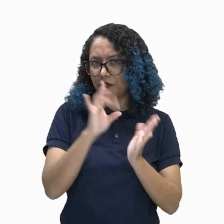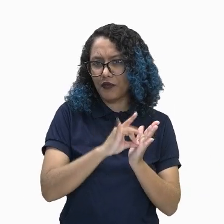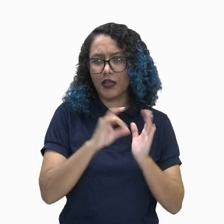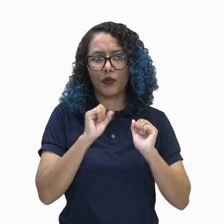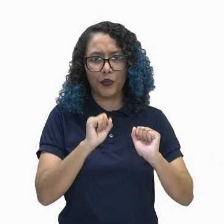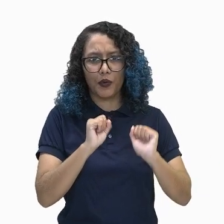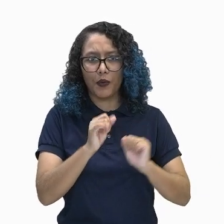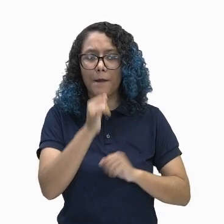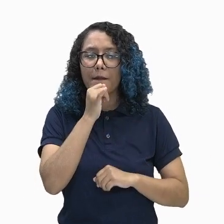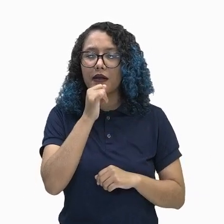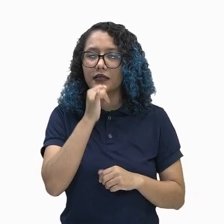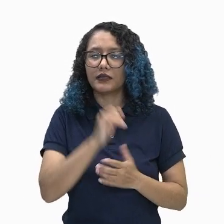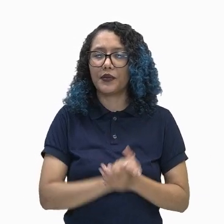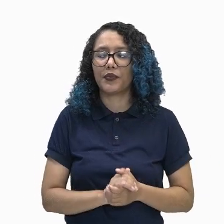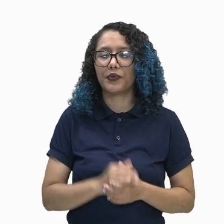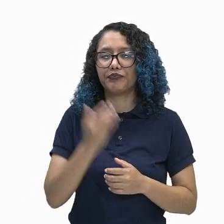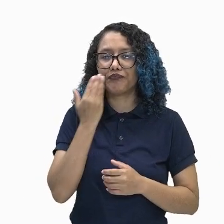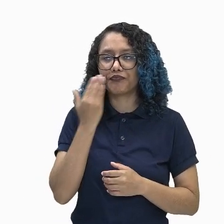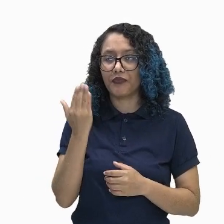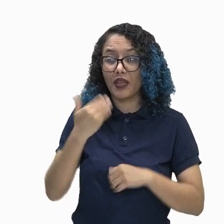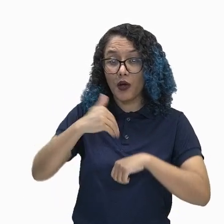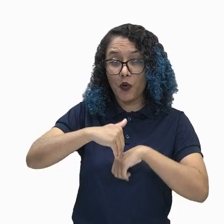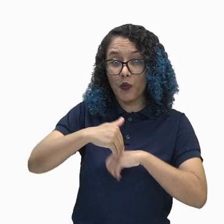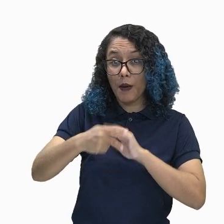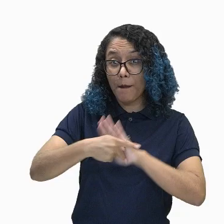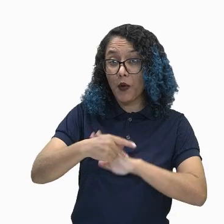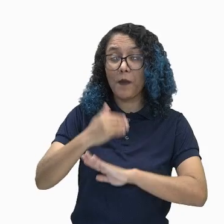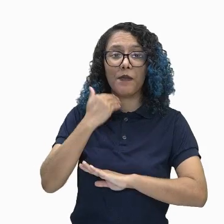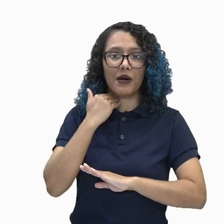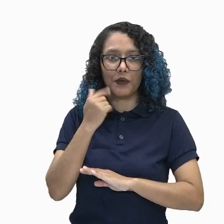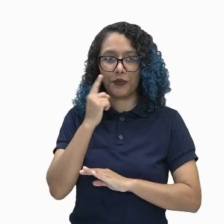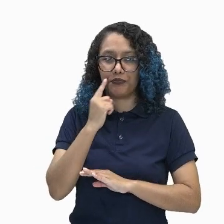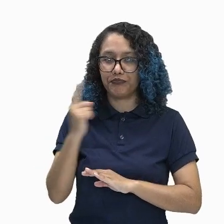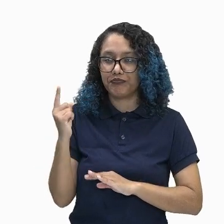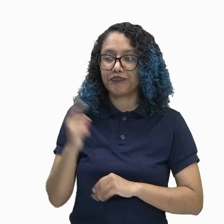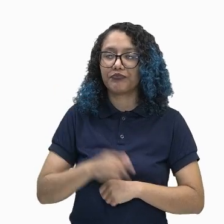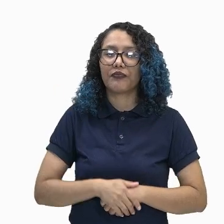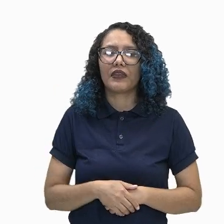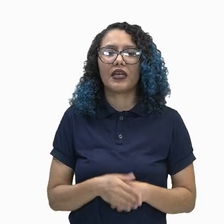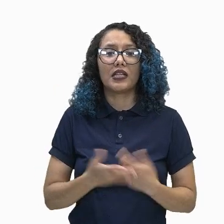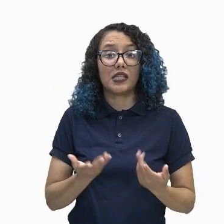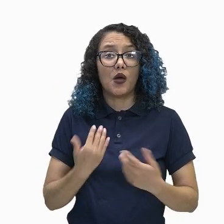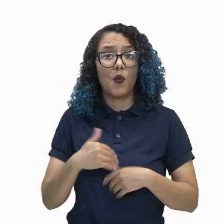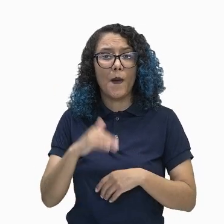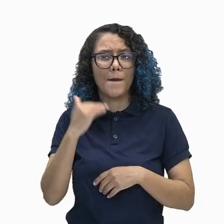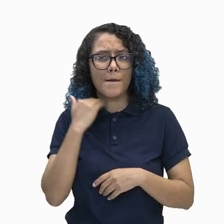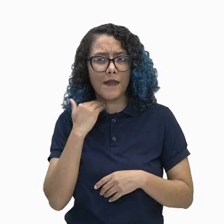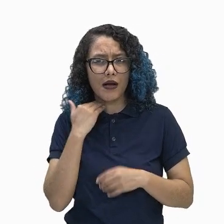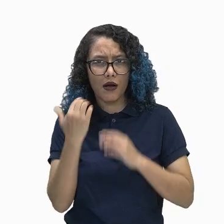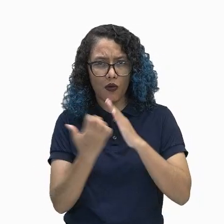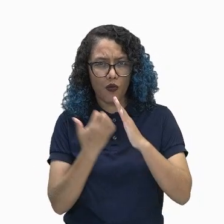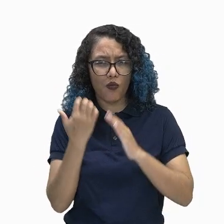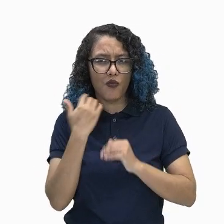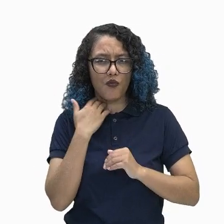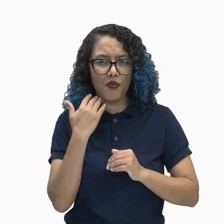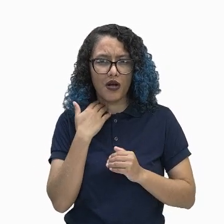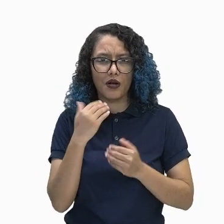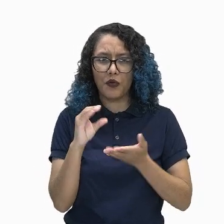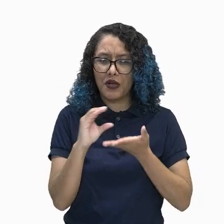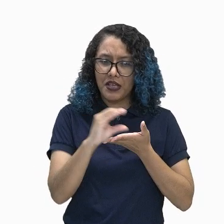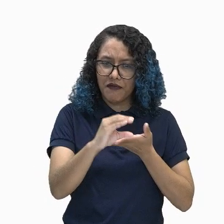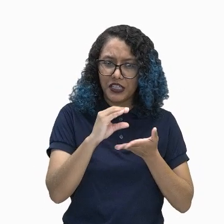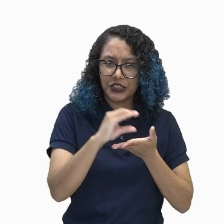opinião de alguém que coloca a culpa no banco. Olha só, os bancos não investem o suficiente em